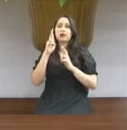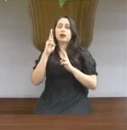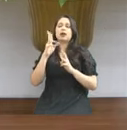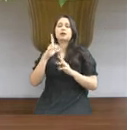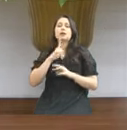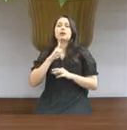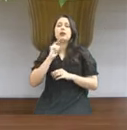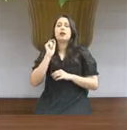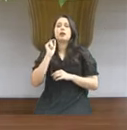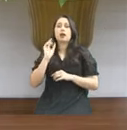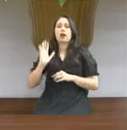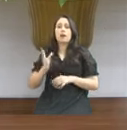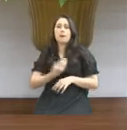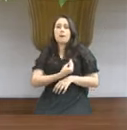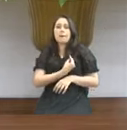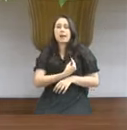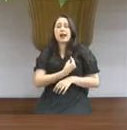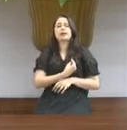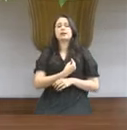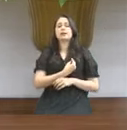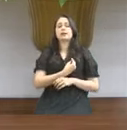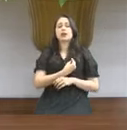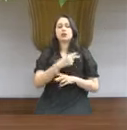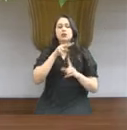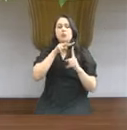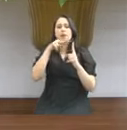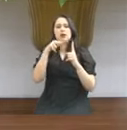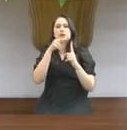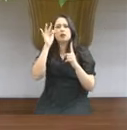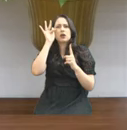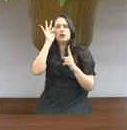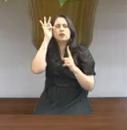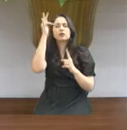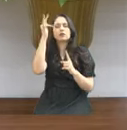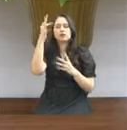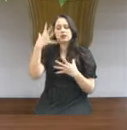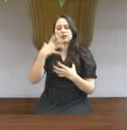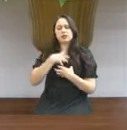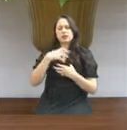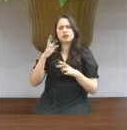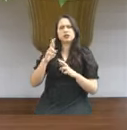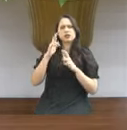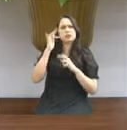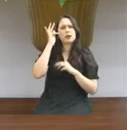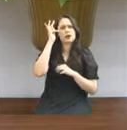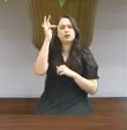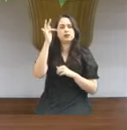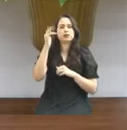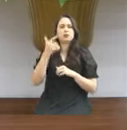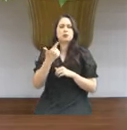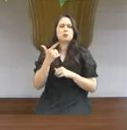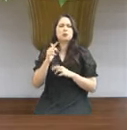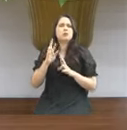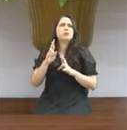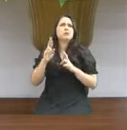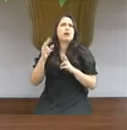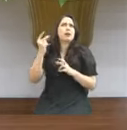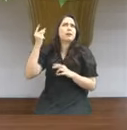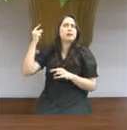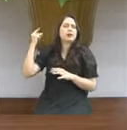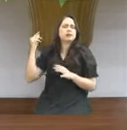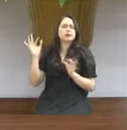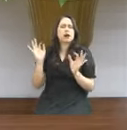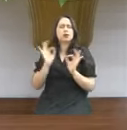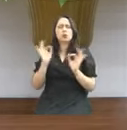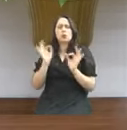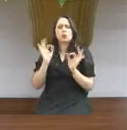presente, dando uma atmosfera para o nosso futuro. Eu não tenho esperança no passado.